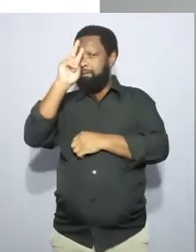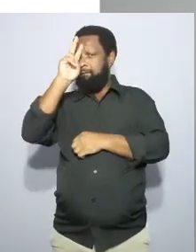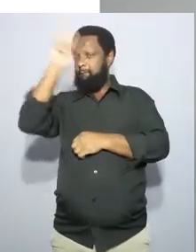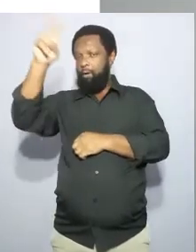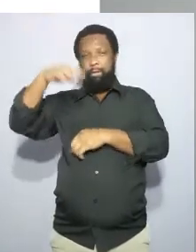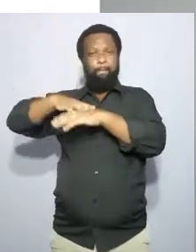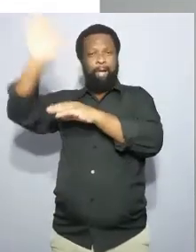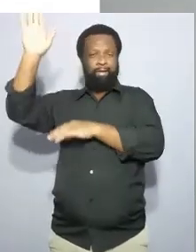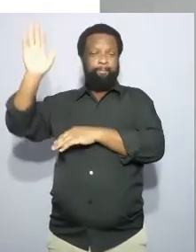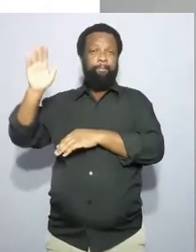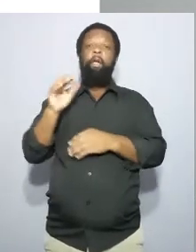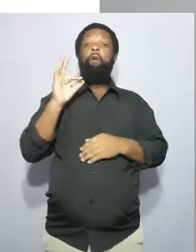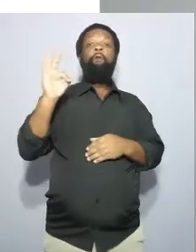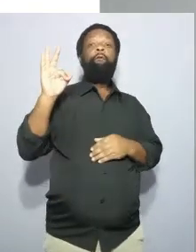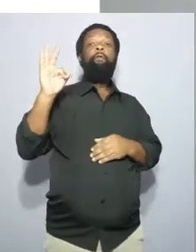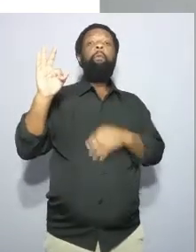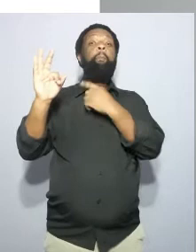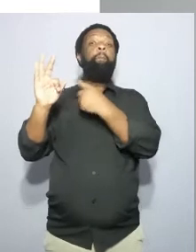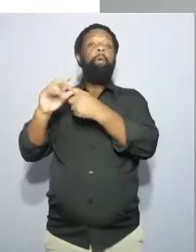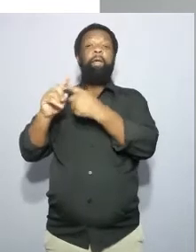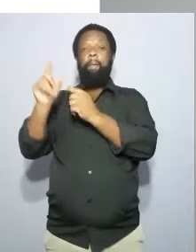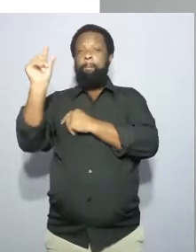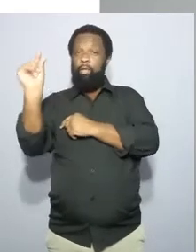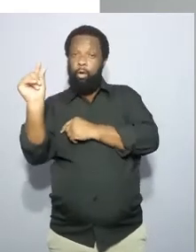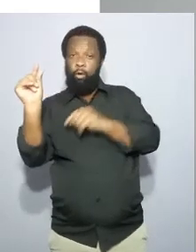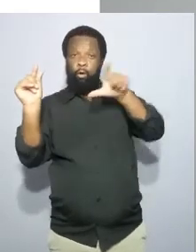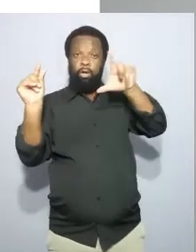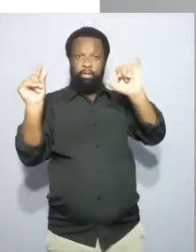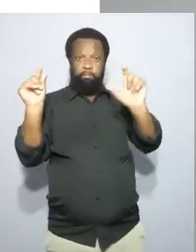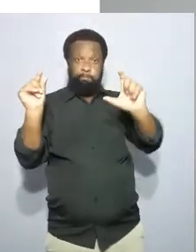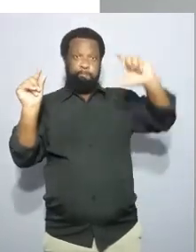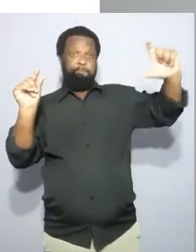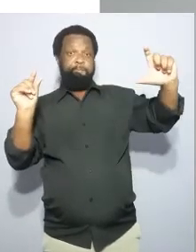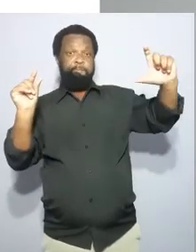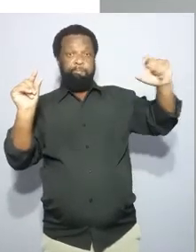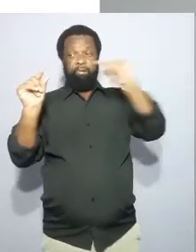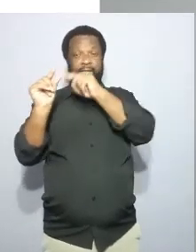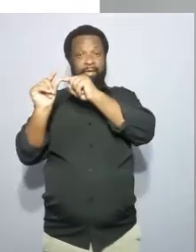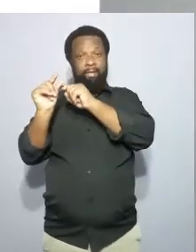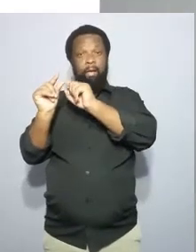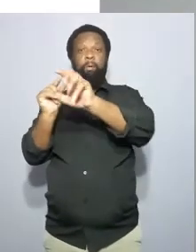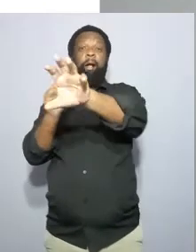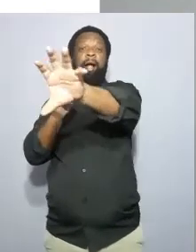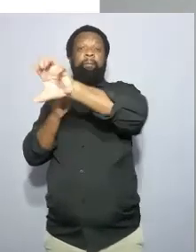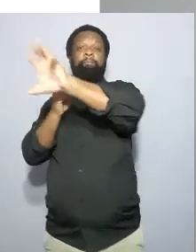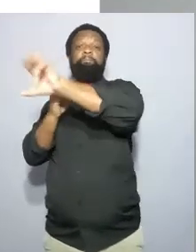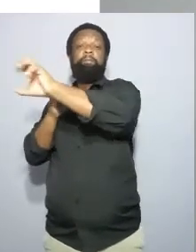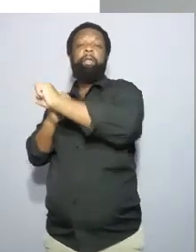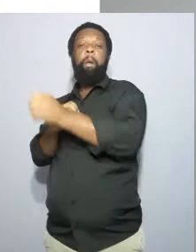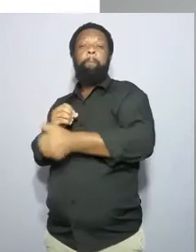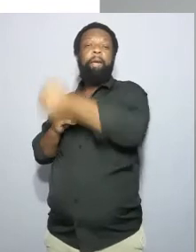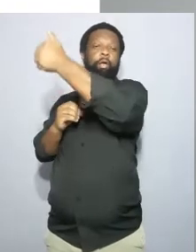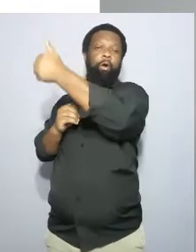Então, o flúor, por ser menor do que o lítio, vai atrair melhor os elétrons de uma ligação. Vai ter uma tendência